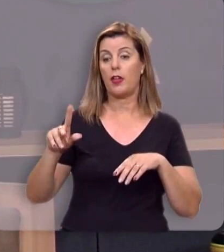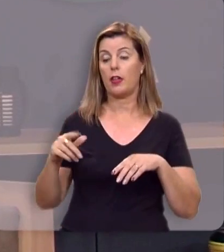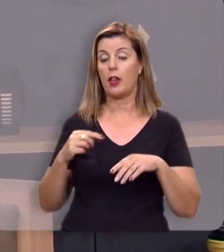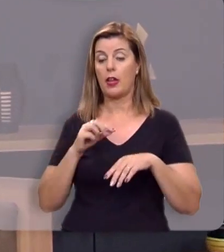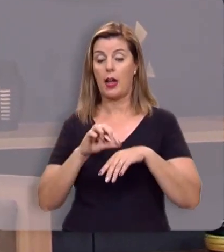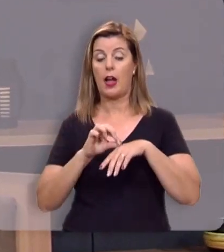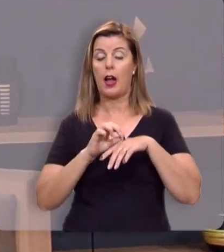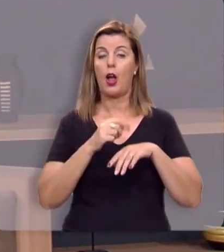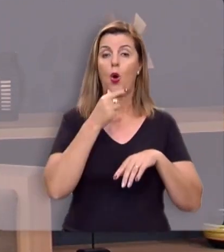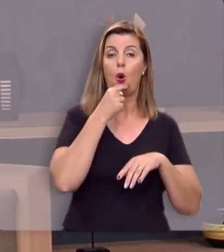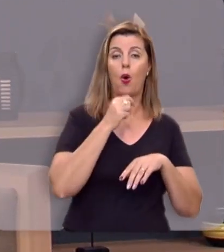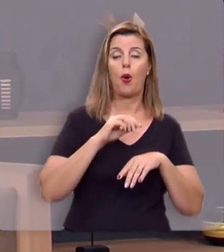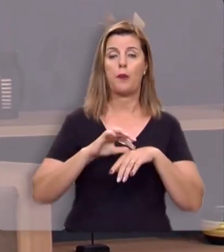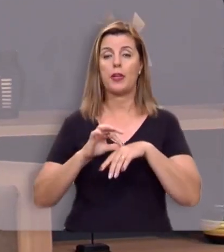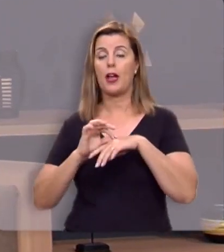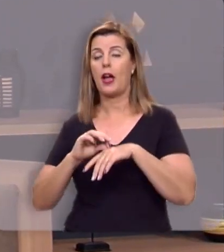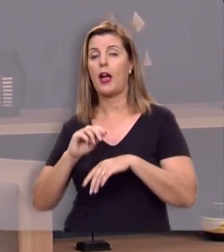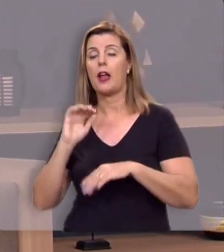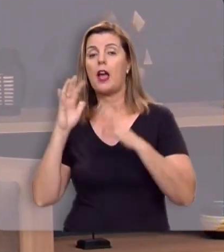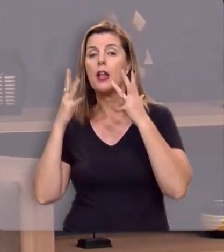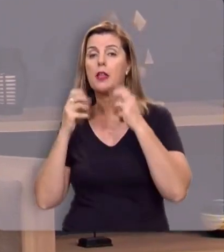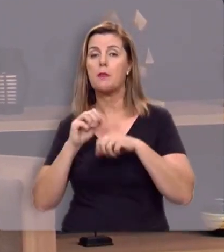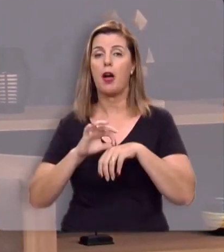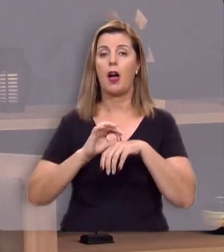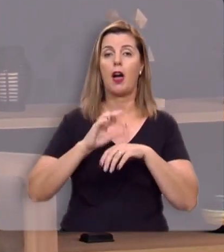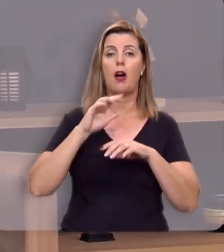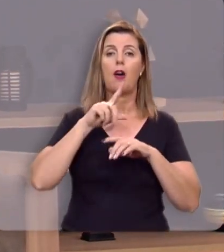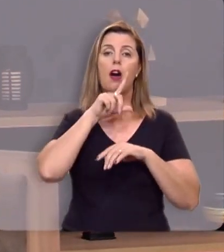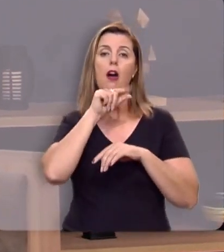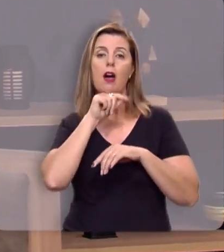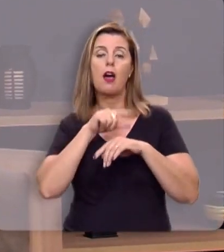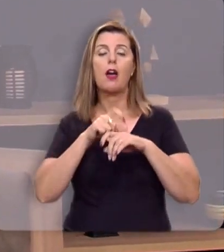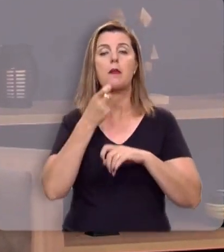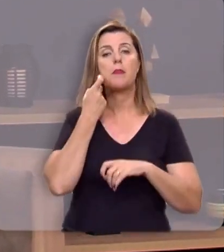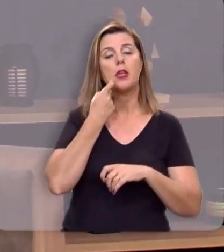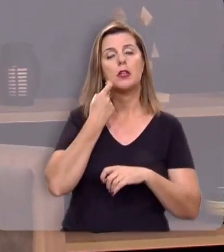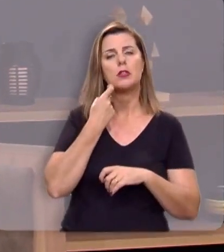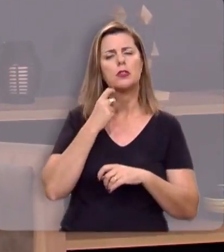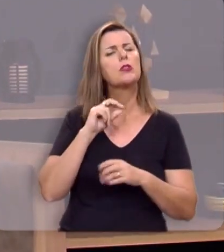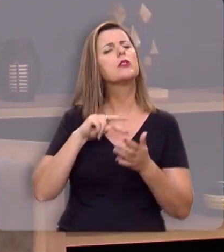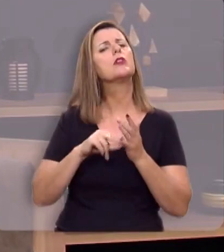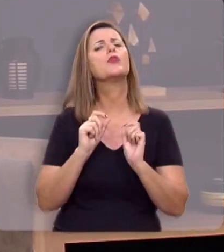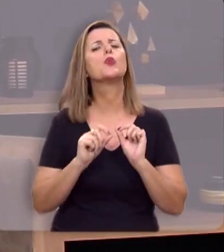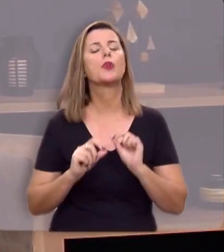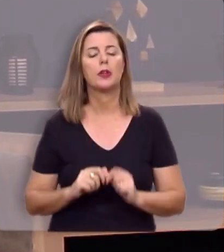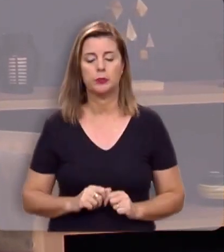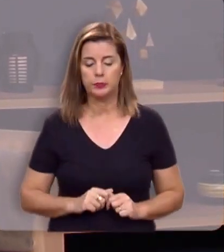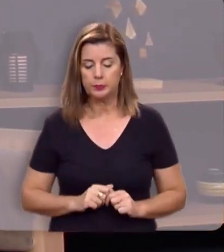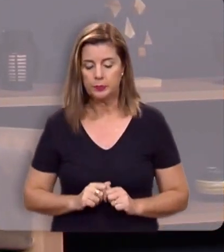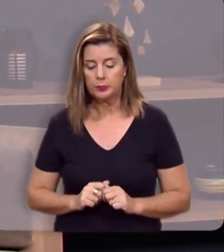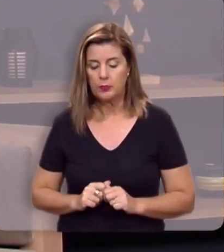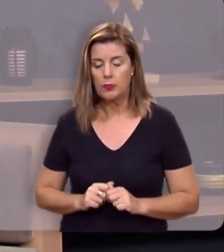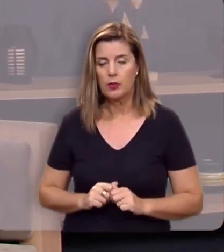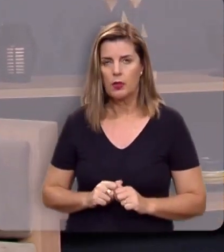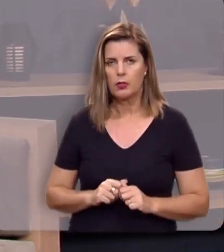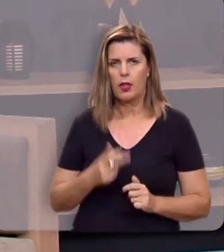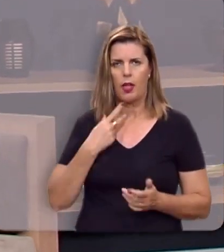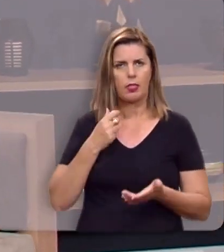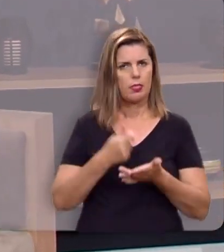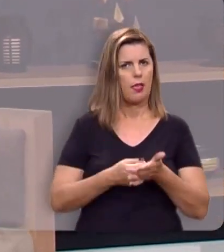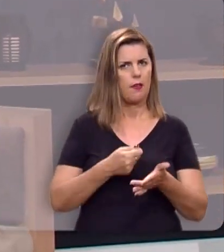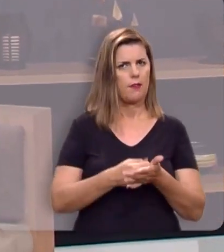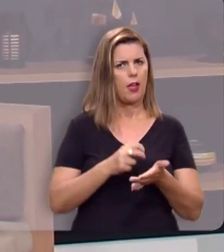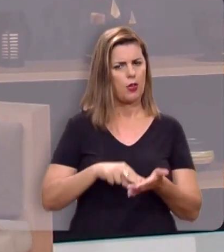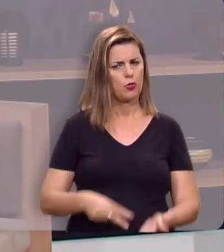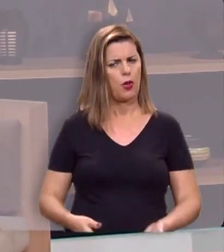dos homens, a outra é dos animais, a outra dos aves, a outra dos peixes. O que ele está querendo dizer com isso? Será que Paulo está defendendo aqui